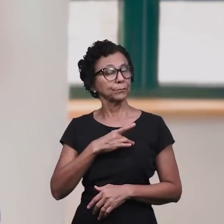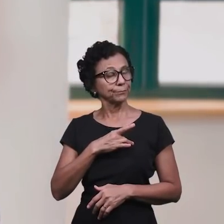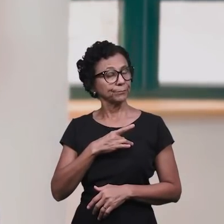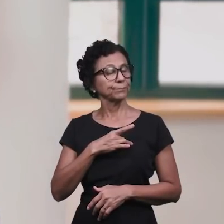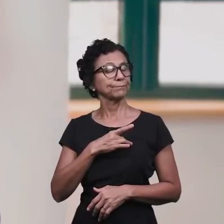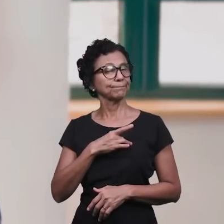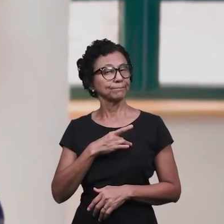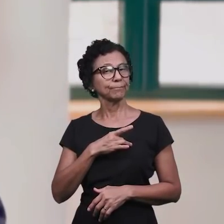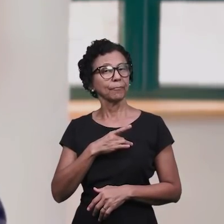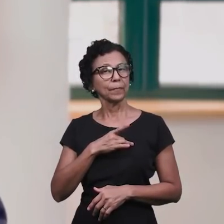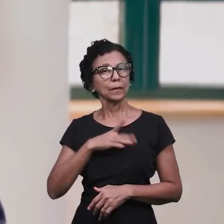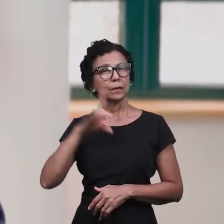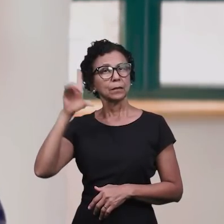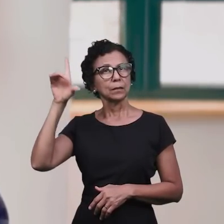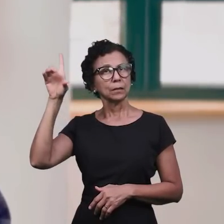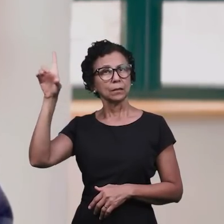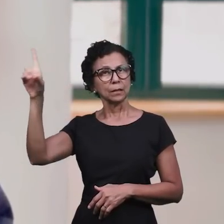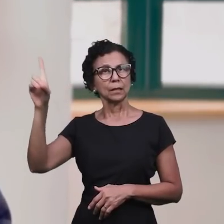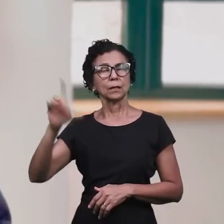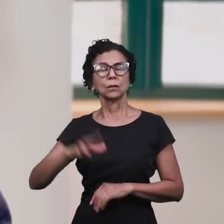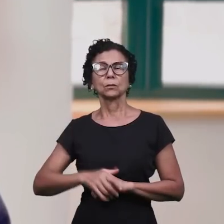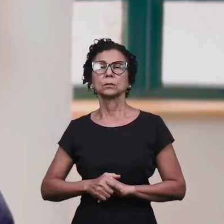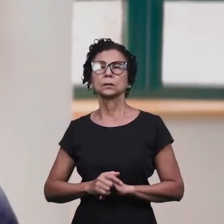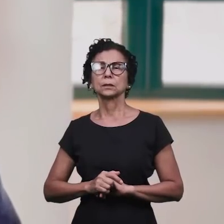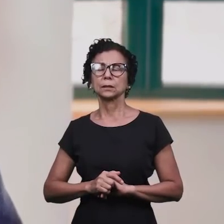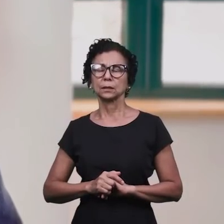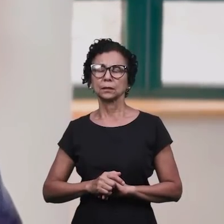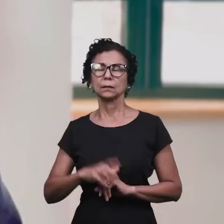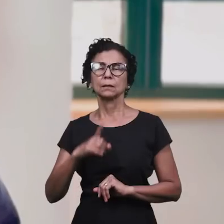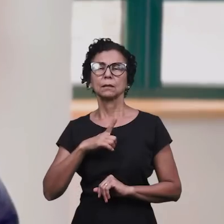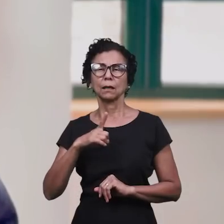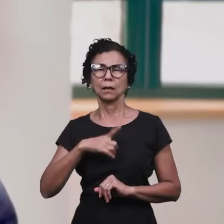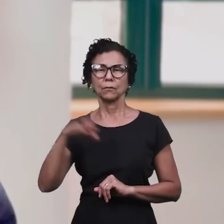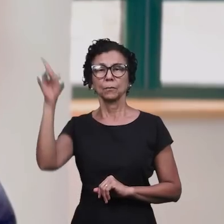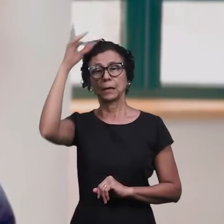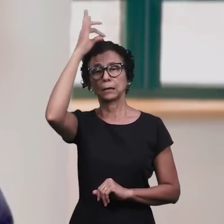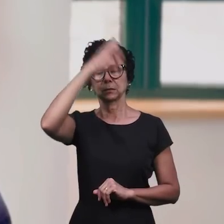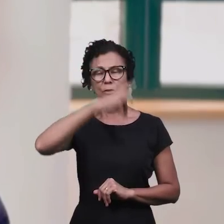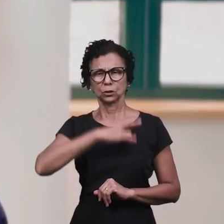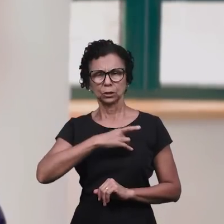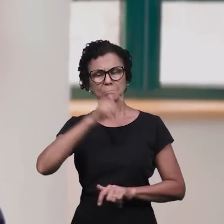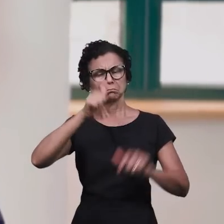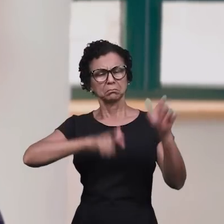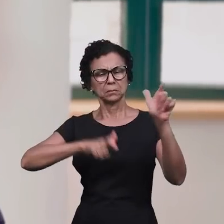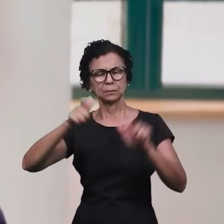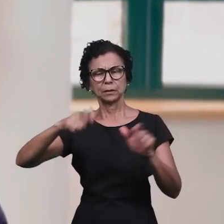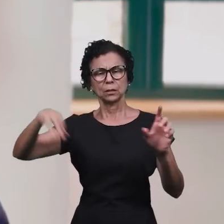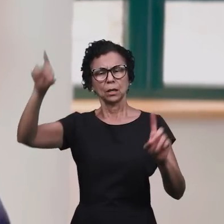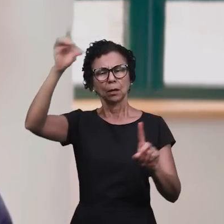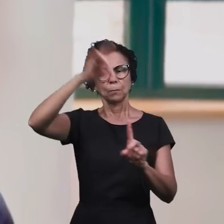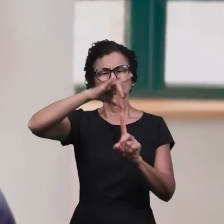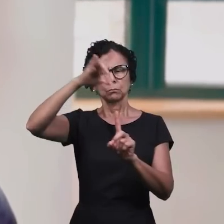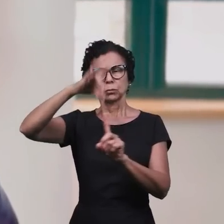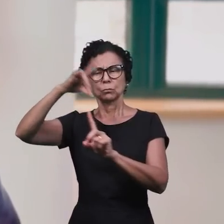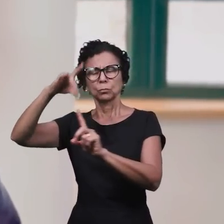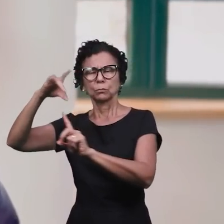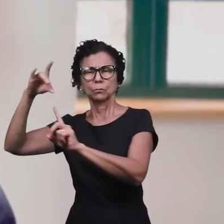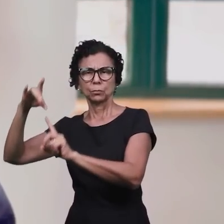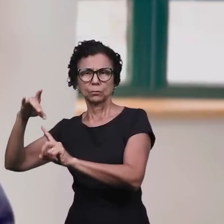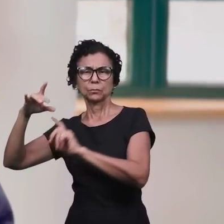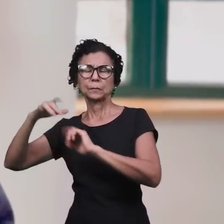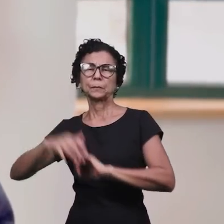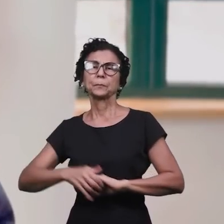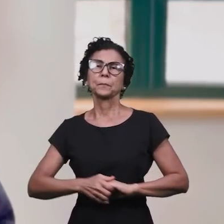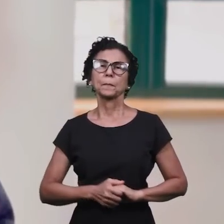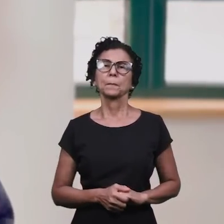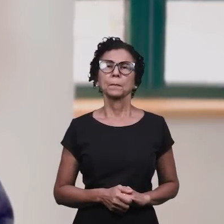falar que o Senhor operou aqui batismo com o Espírito Santo. Muitos irmãos foram batizados com o Espírito Santo